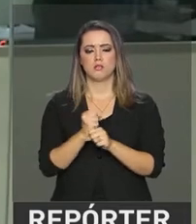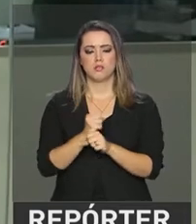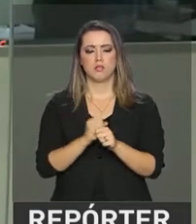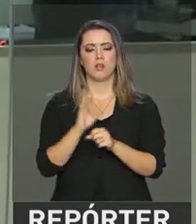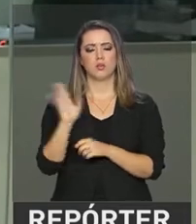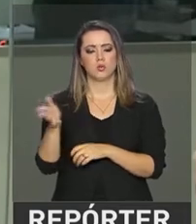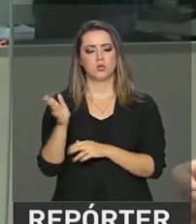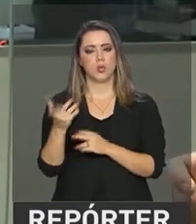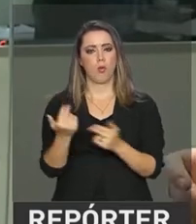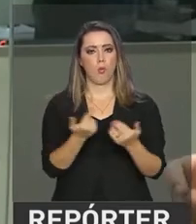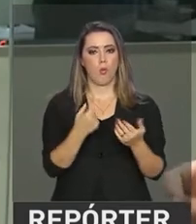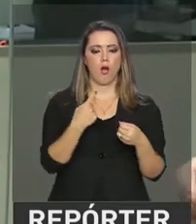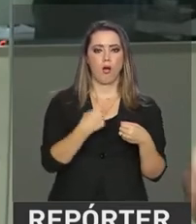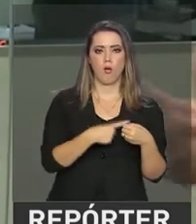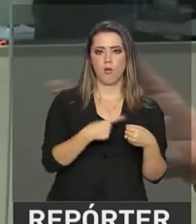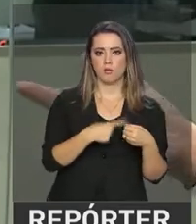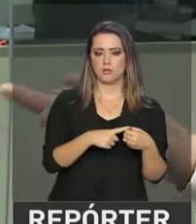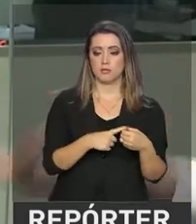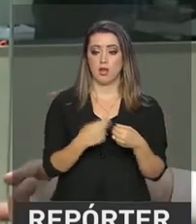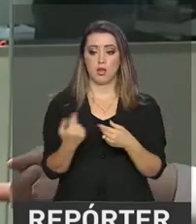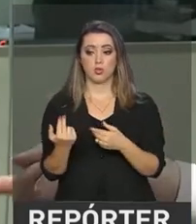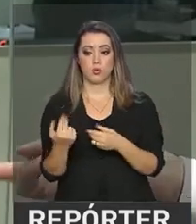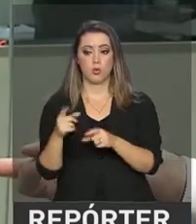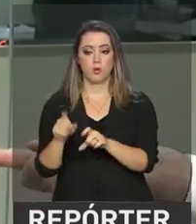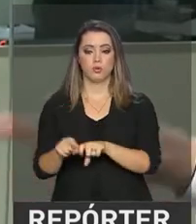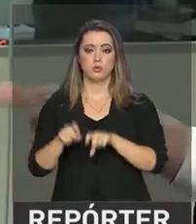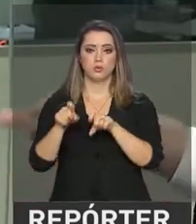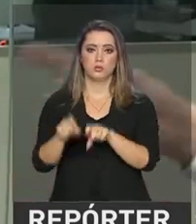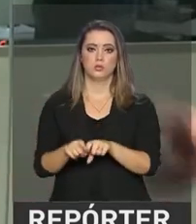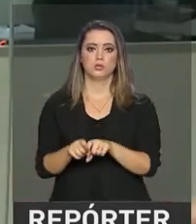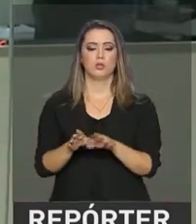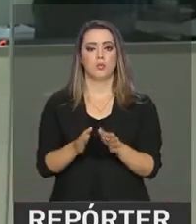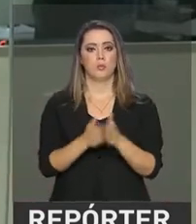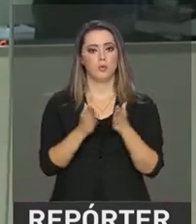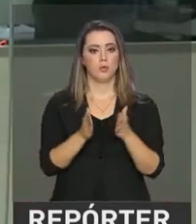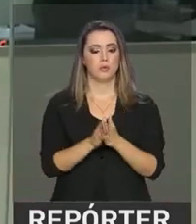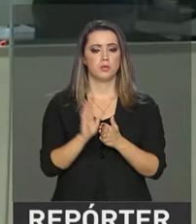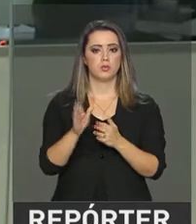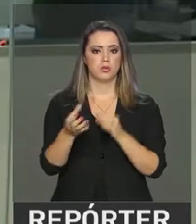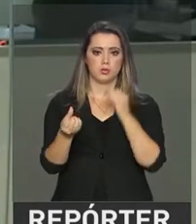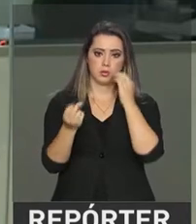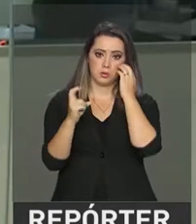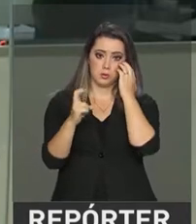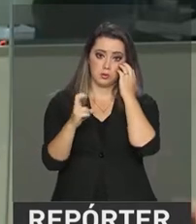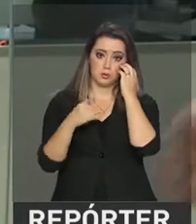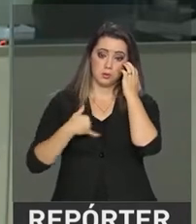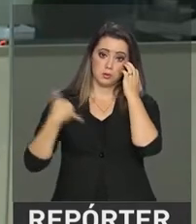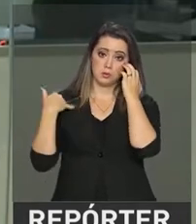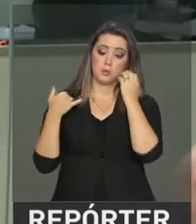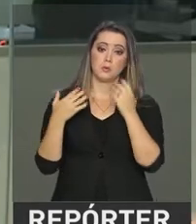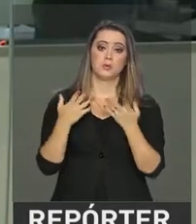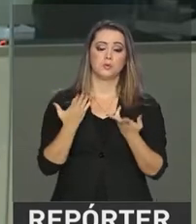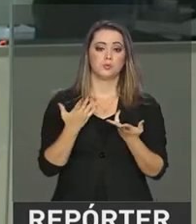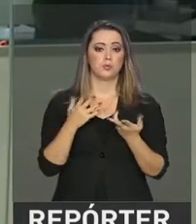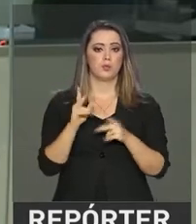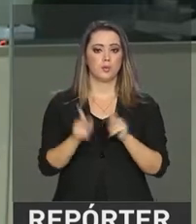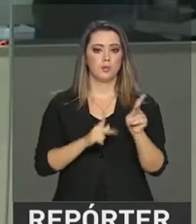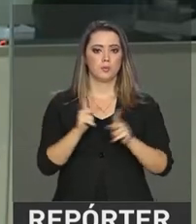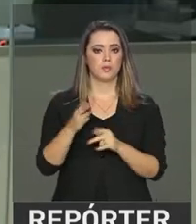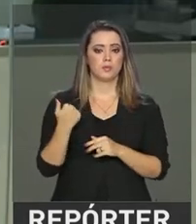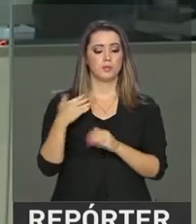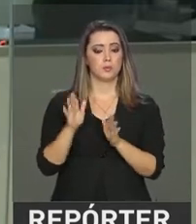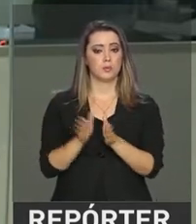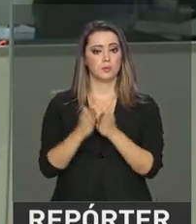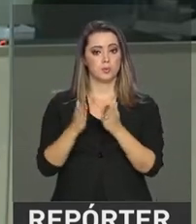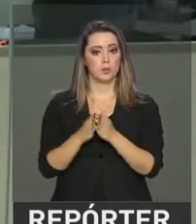do trabalhador urbano, que o trabalhador urbano carente, pobre, já se aposenta aos 65 anos, né? Então, quer dizer, veja, a população mais carente